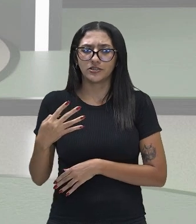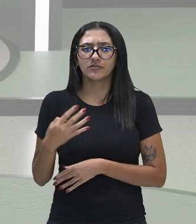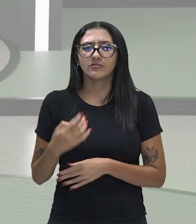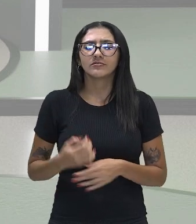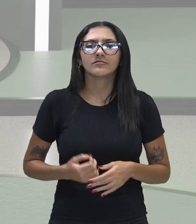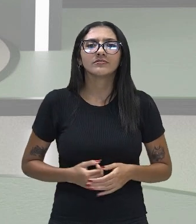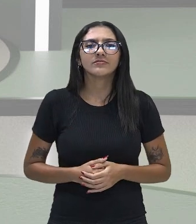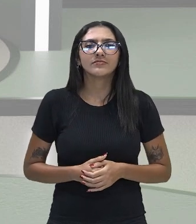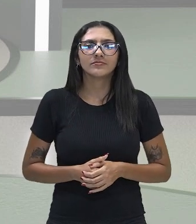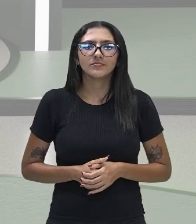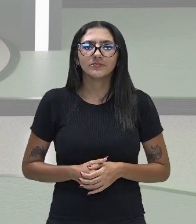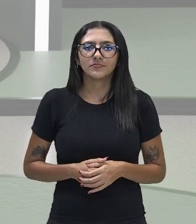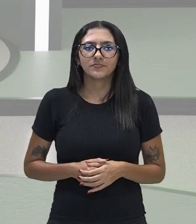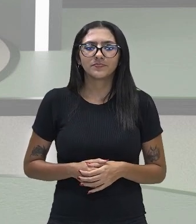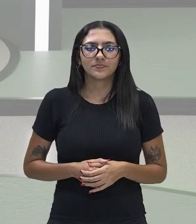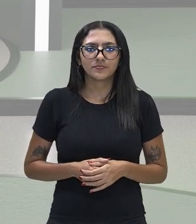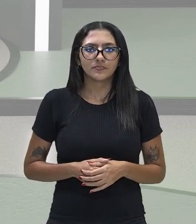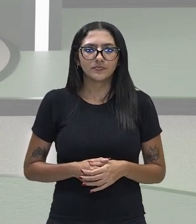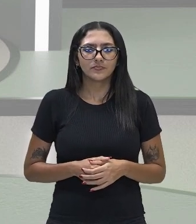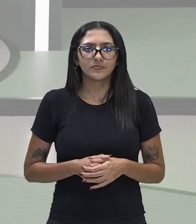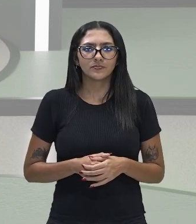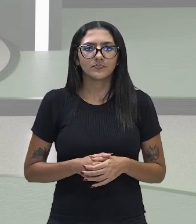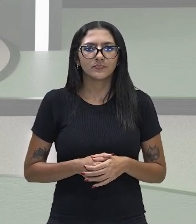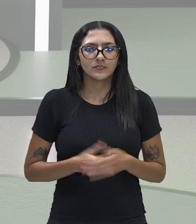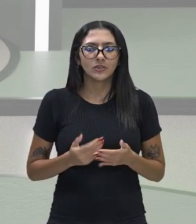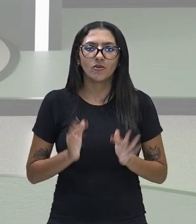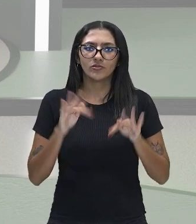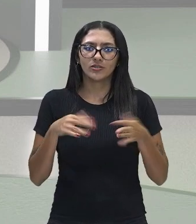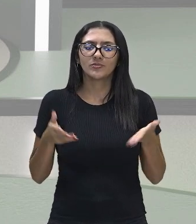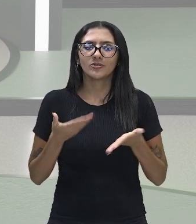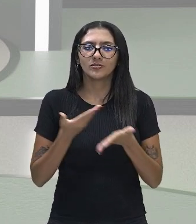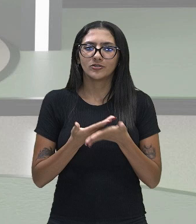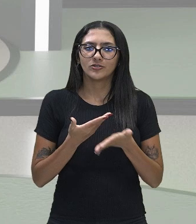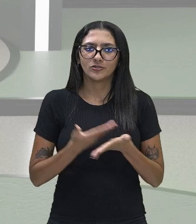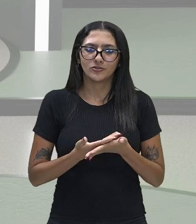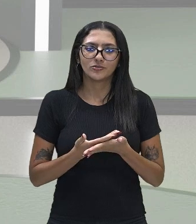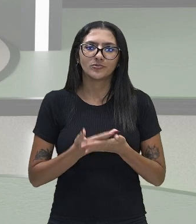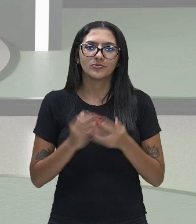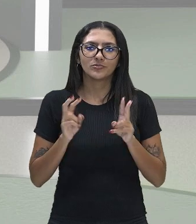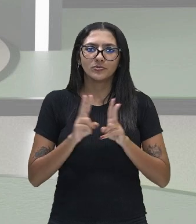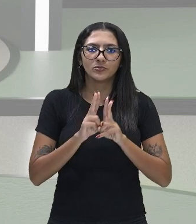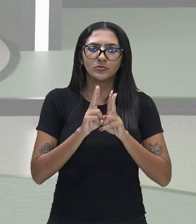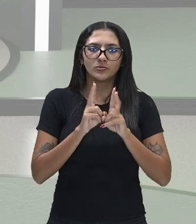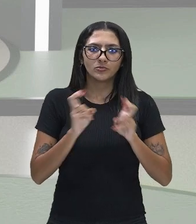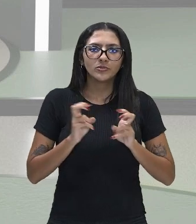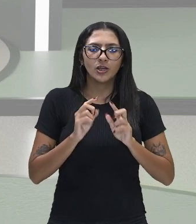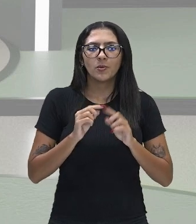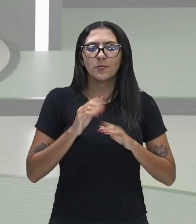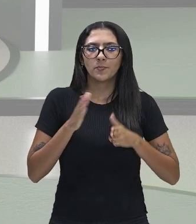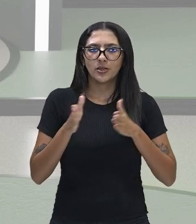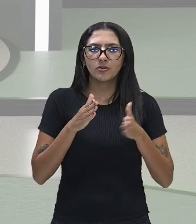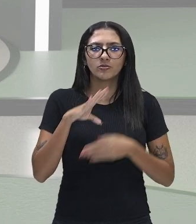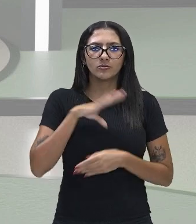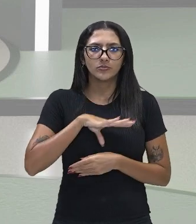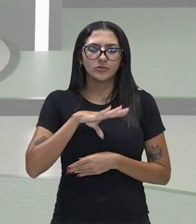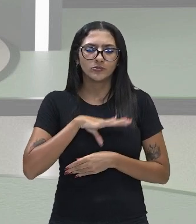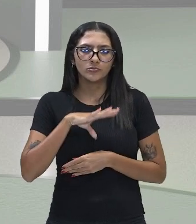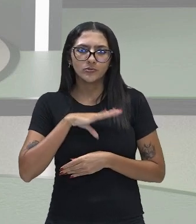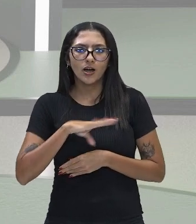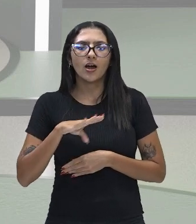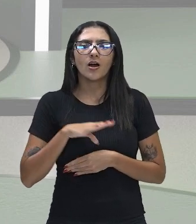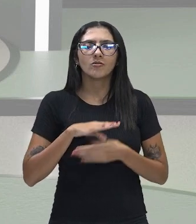Certo? Então, essa foi a nossa aula sobre ciclo menstrual,